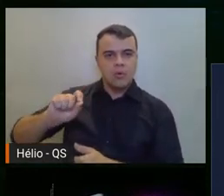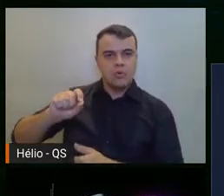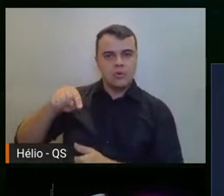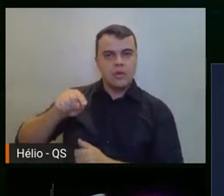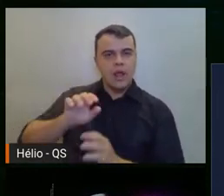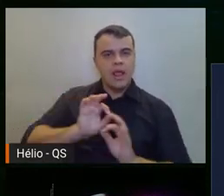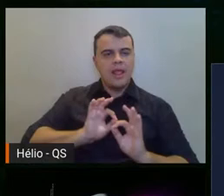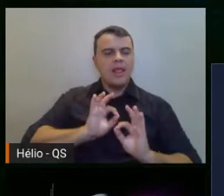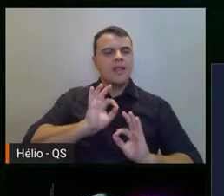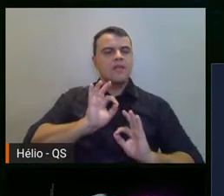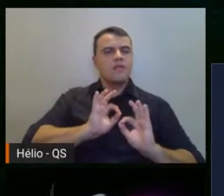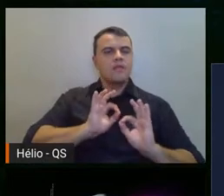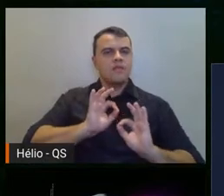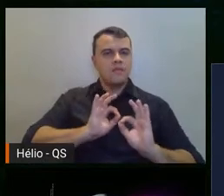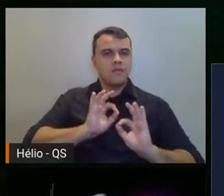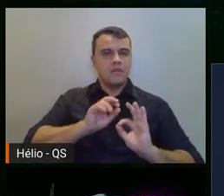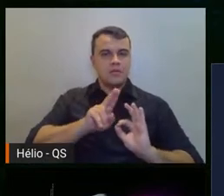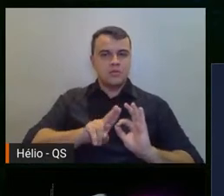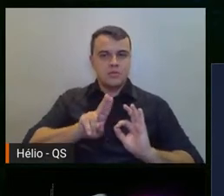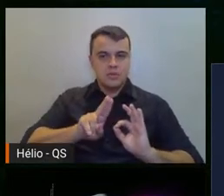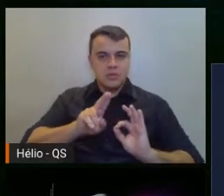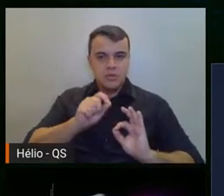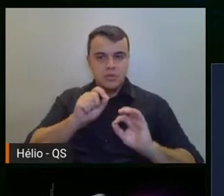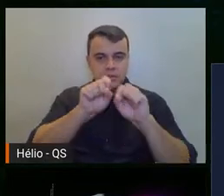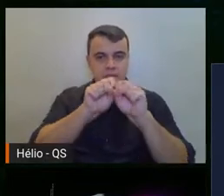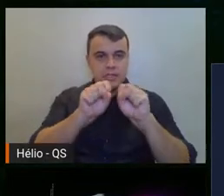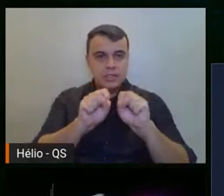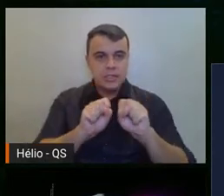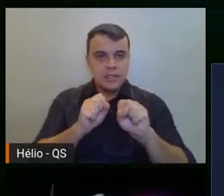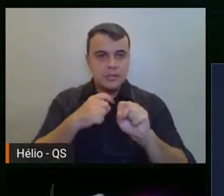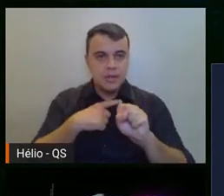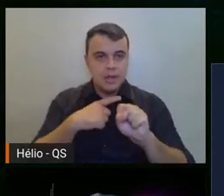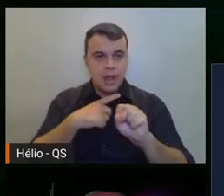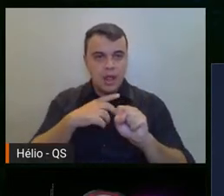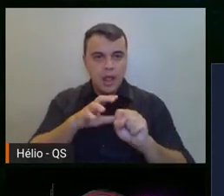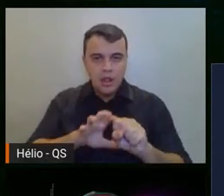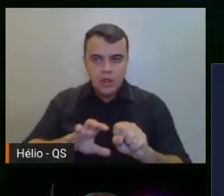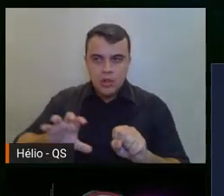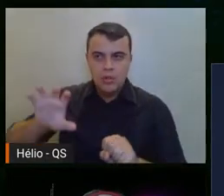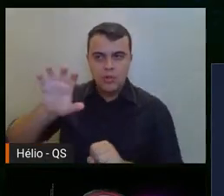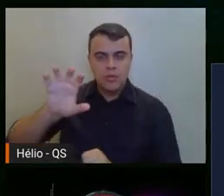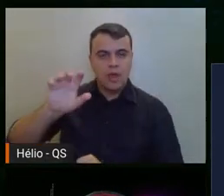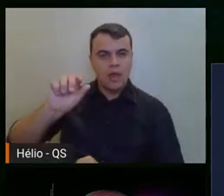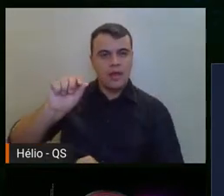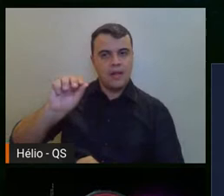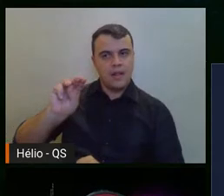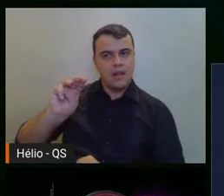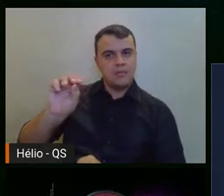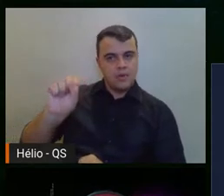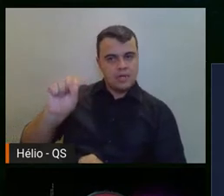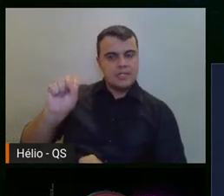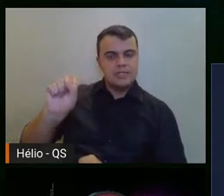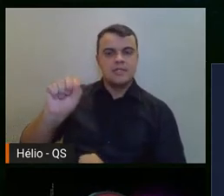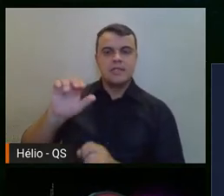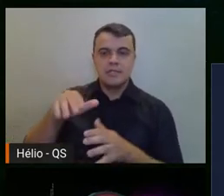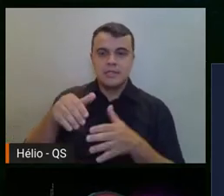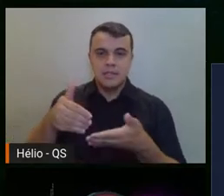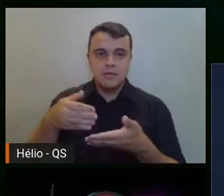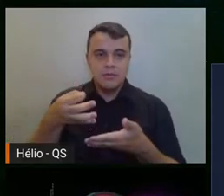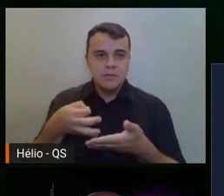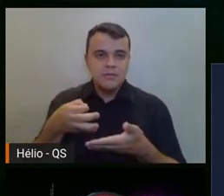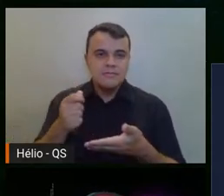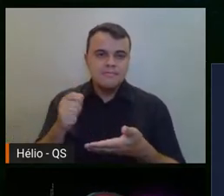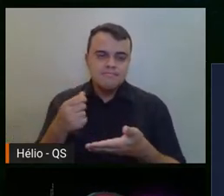infraestrutura usando Soluções em nuvem né como é o caso aí no contexto da WS Então essa